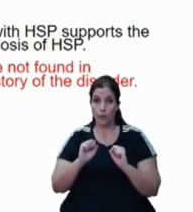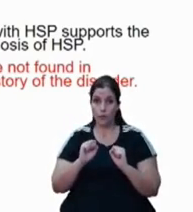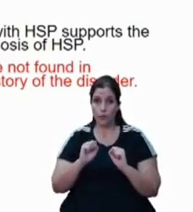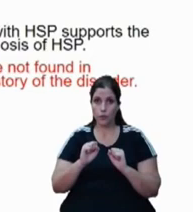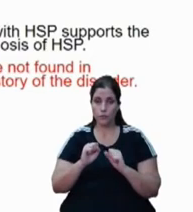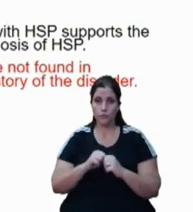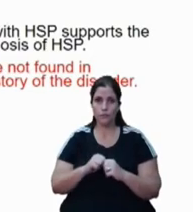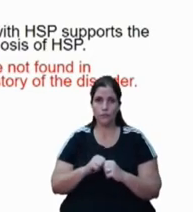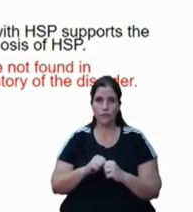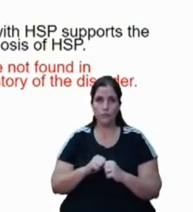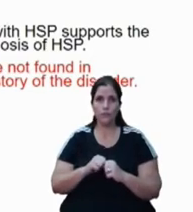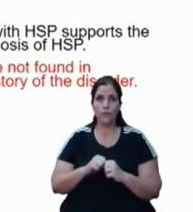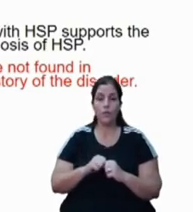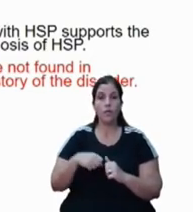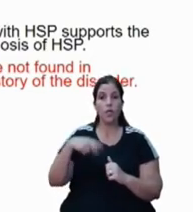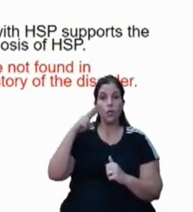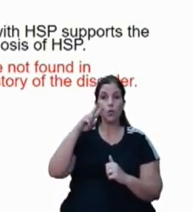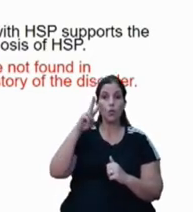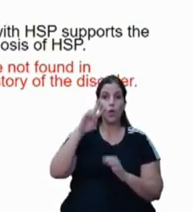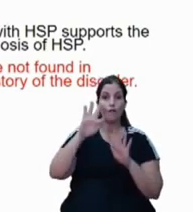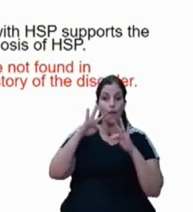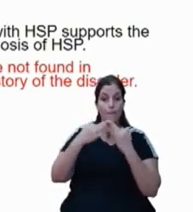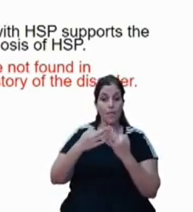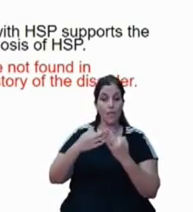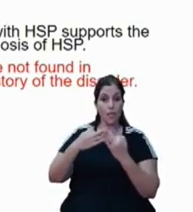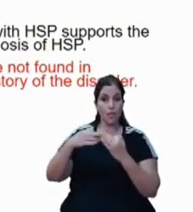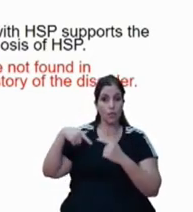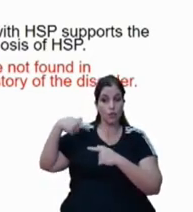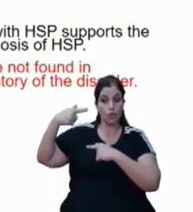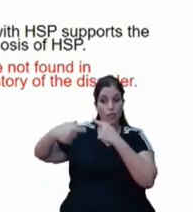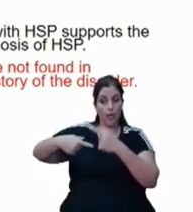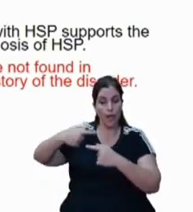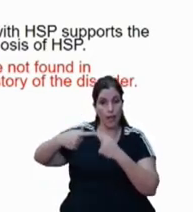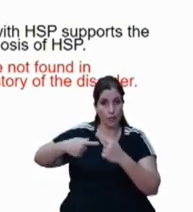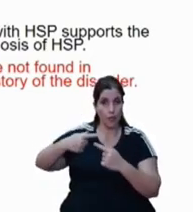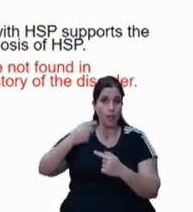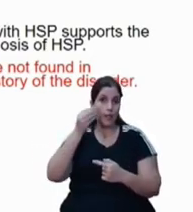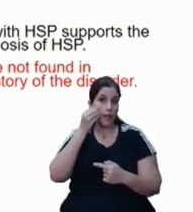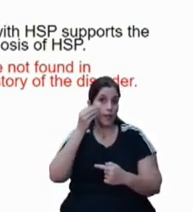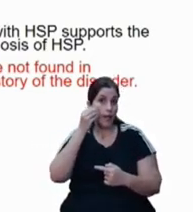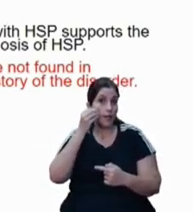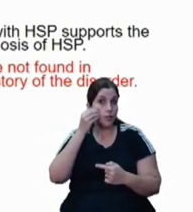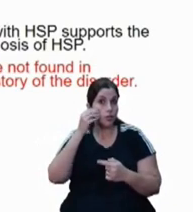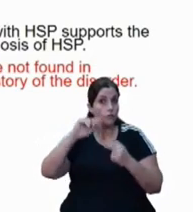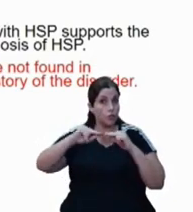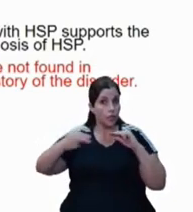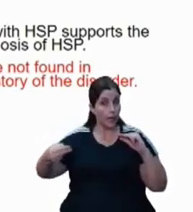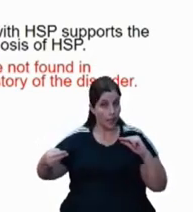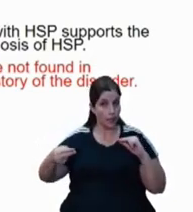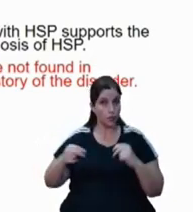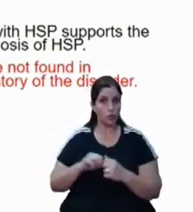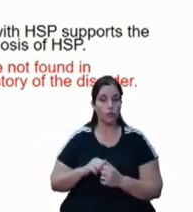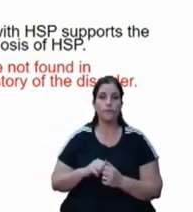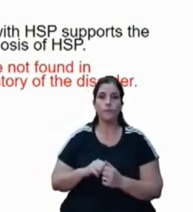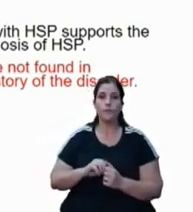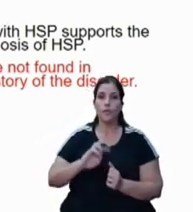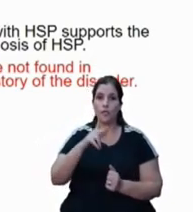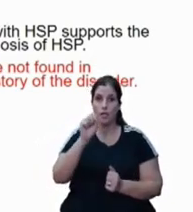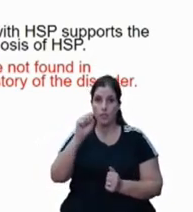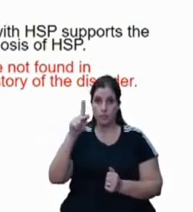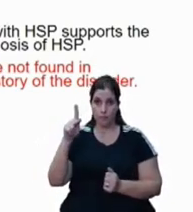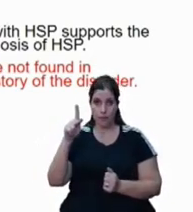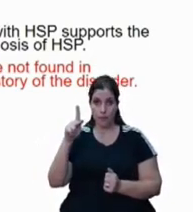corroborado pela história familiar e resultados de testes genéticos. Os sintomas de HSP são comprometimento da